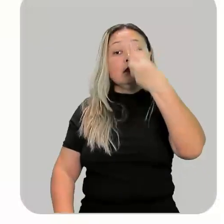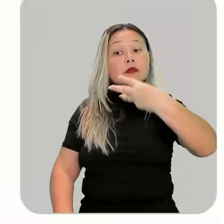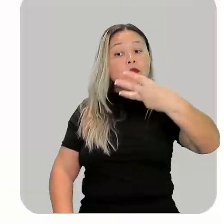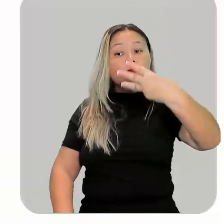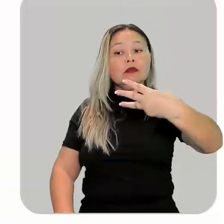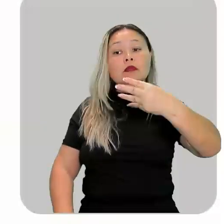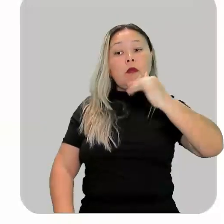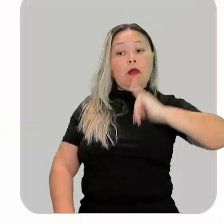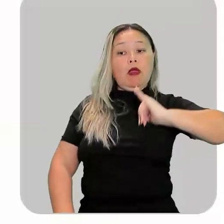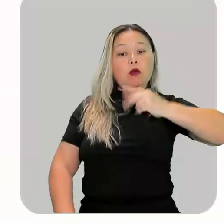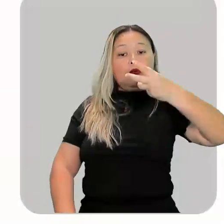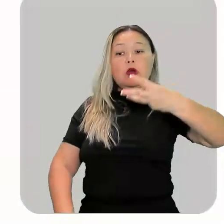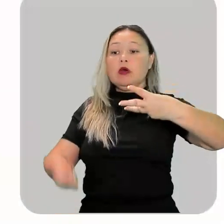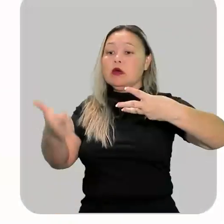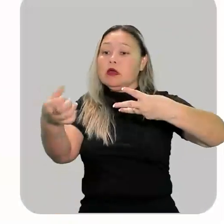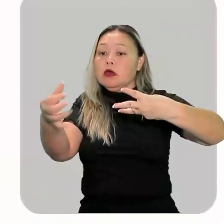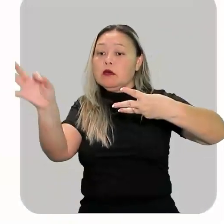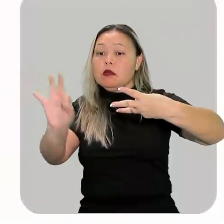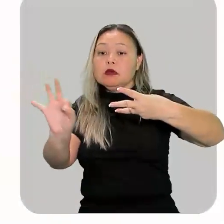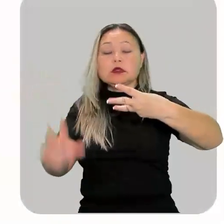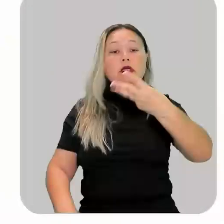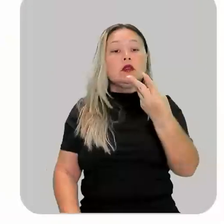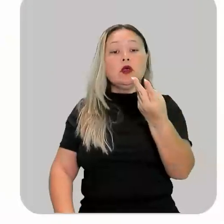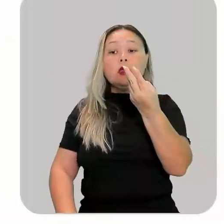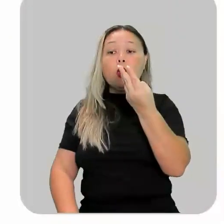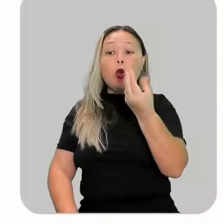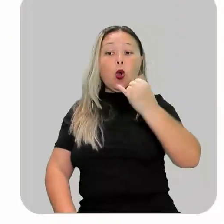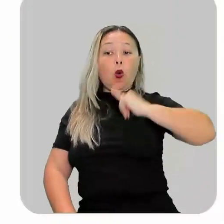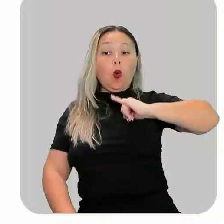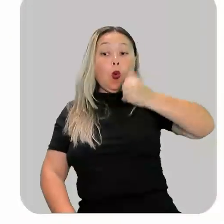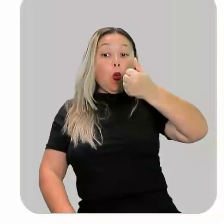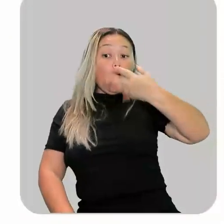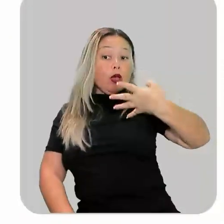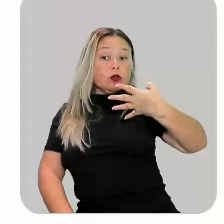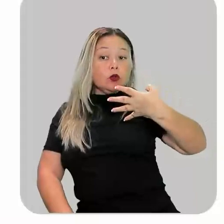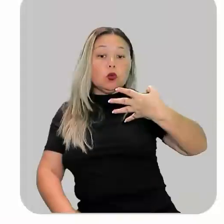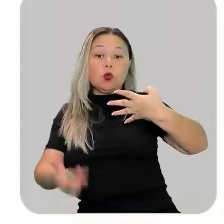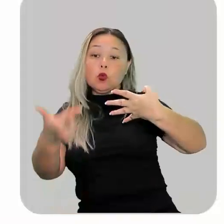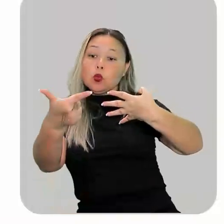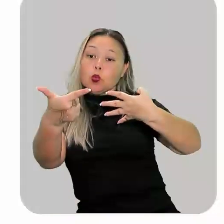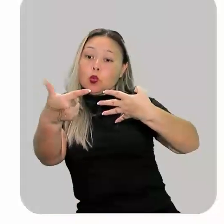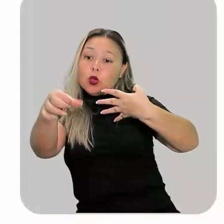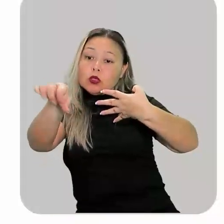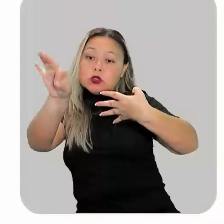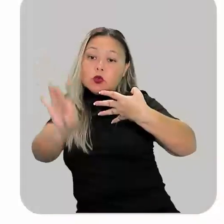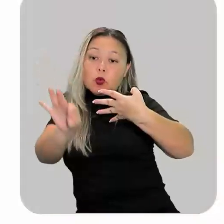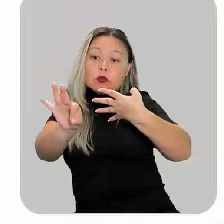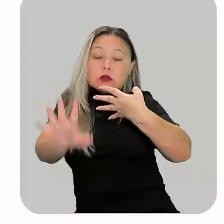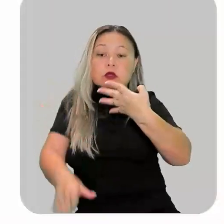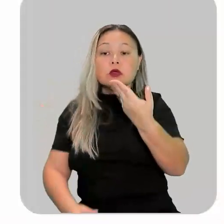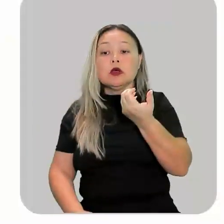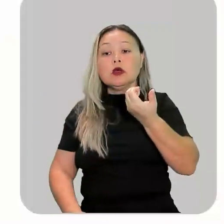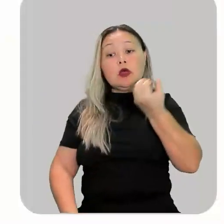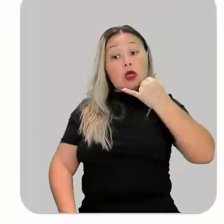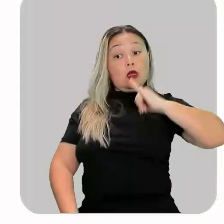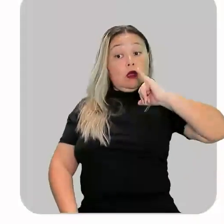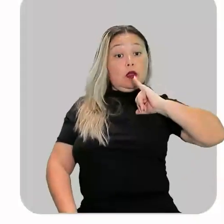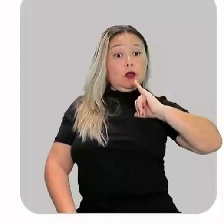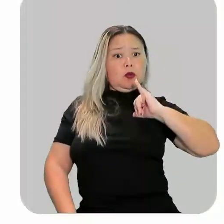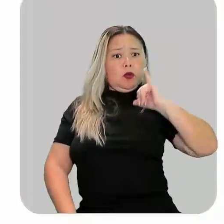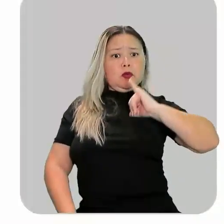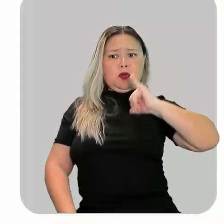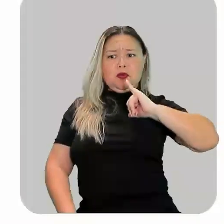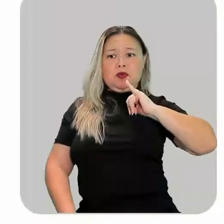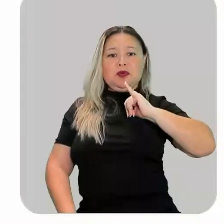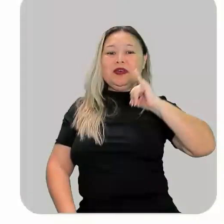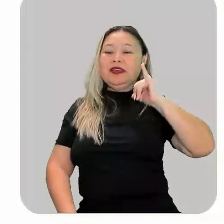O perfume 3, 16%. e o perfume 4, 29%. e o perfume 30, e o